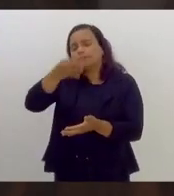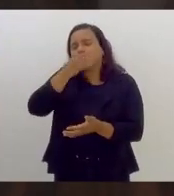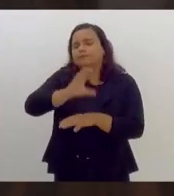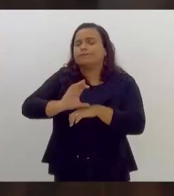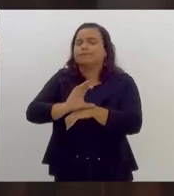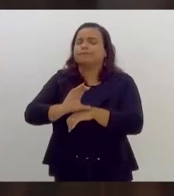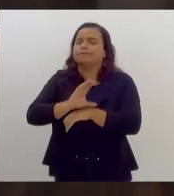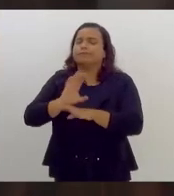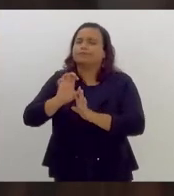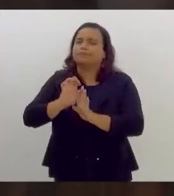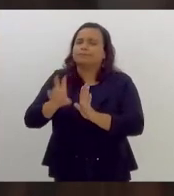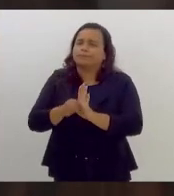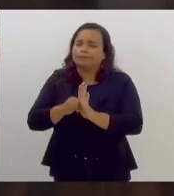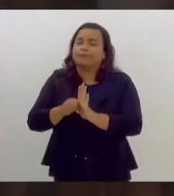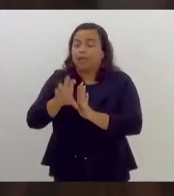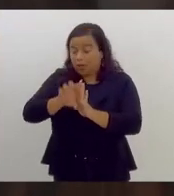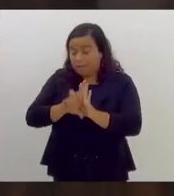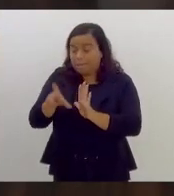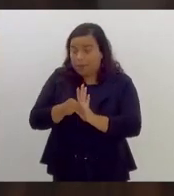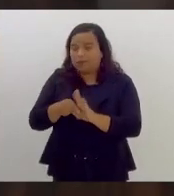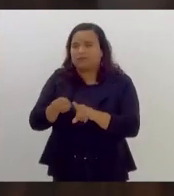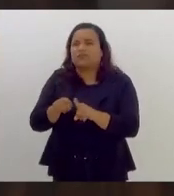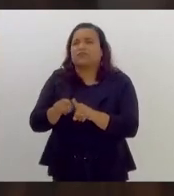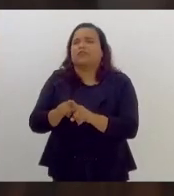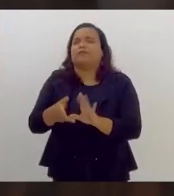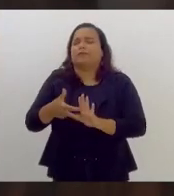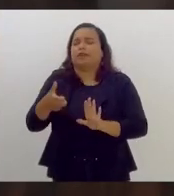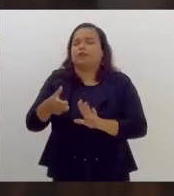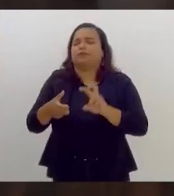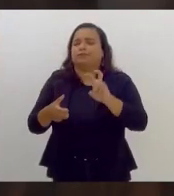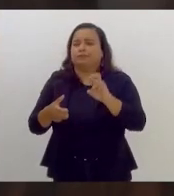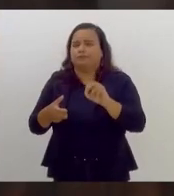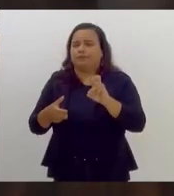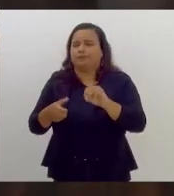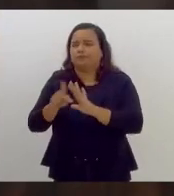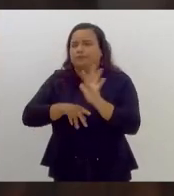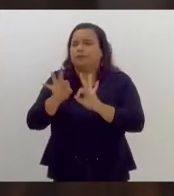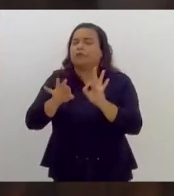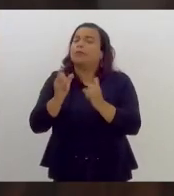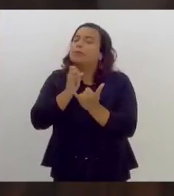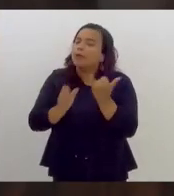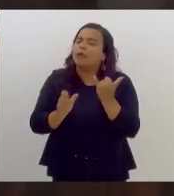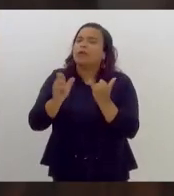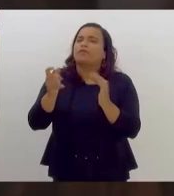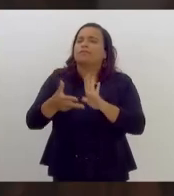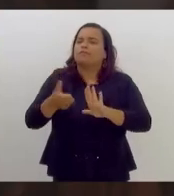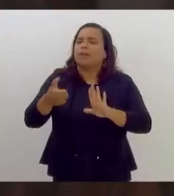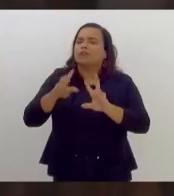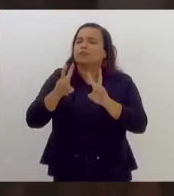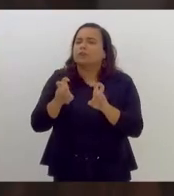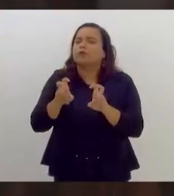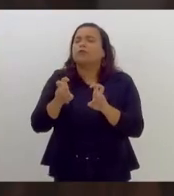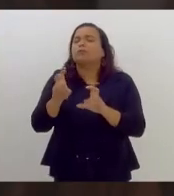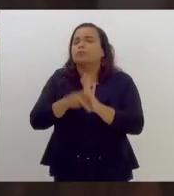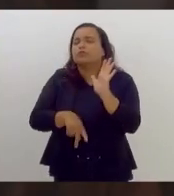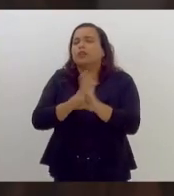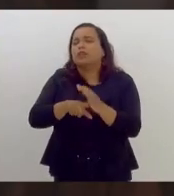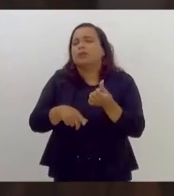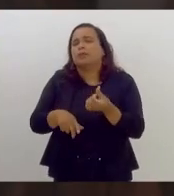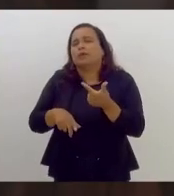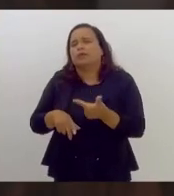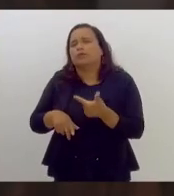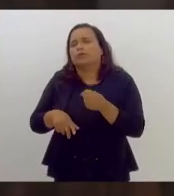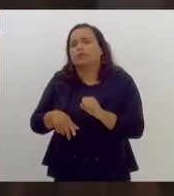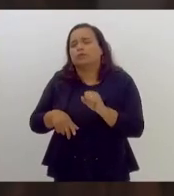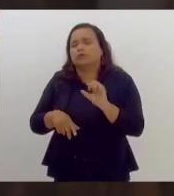Veto. 50º projeto da pauta, veto parcial oposto ao projeto de lei 6287-A de 22, de